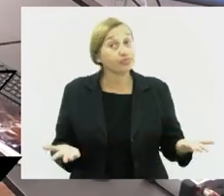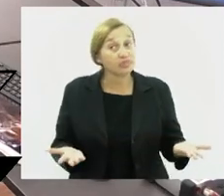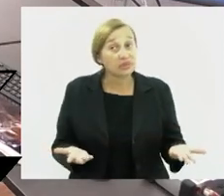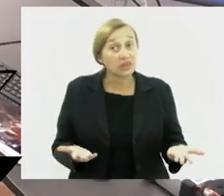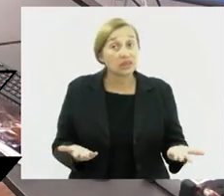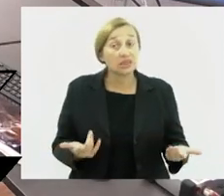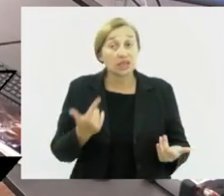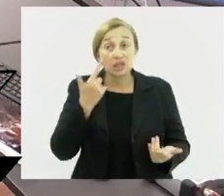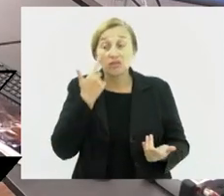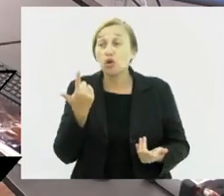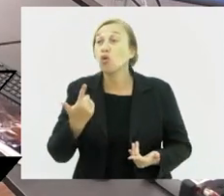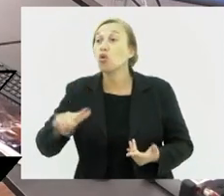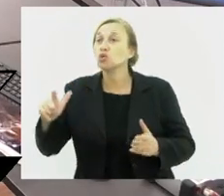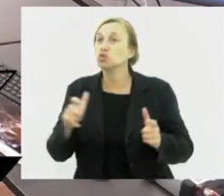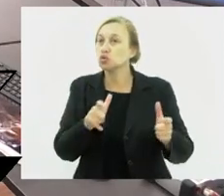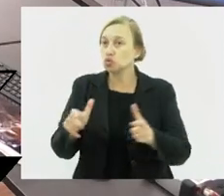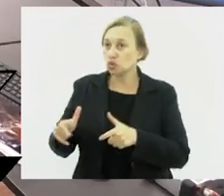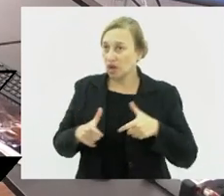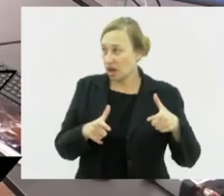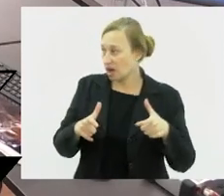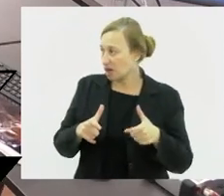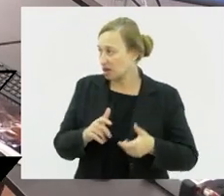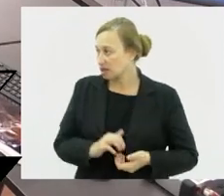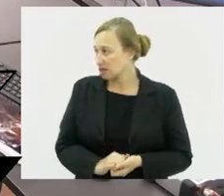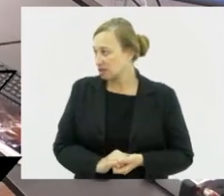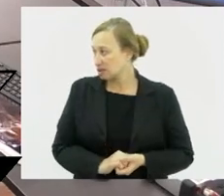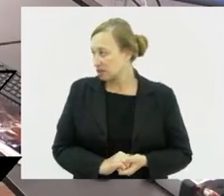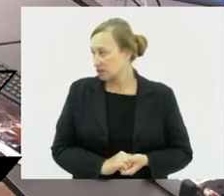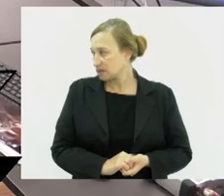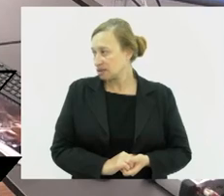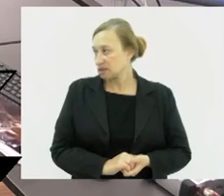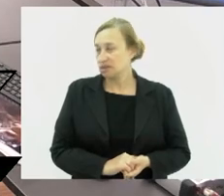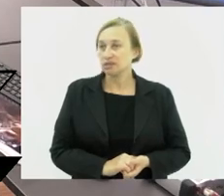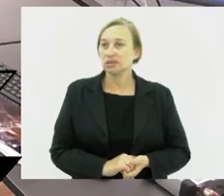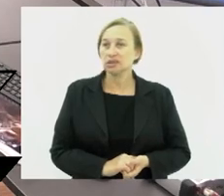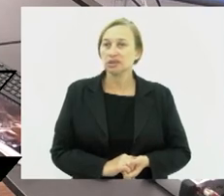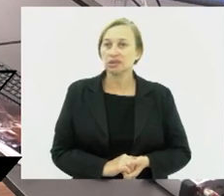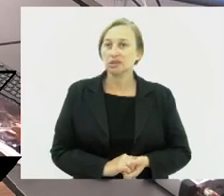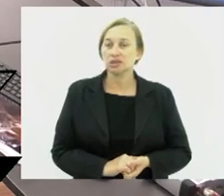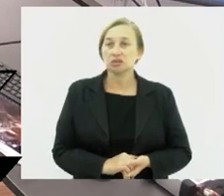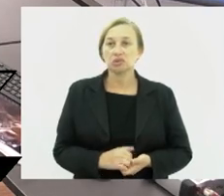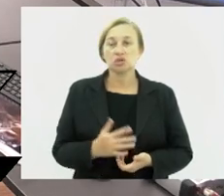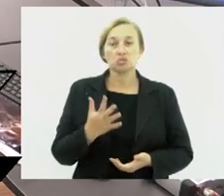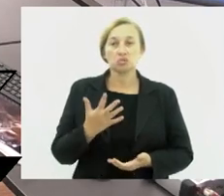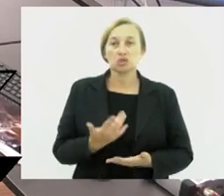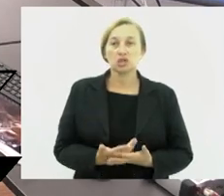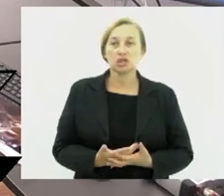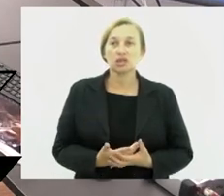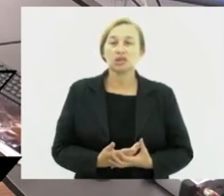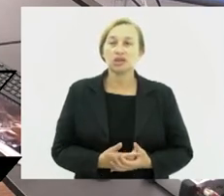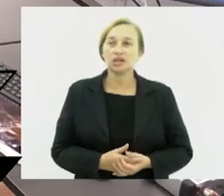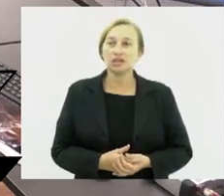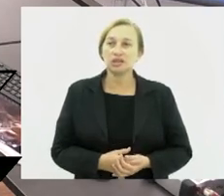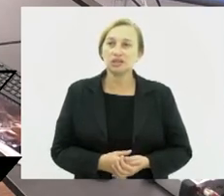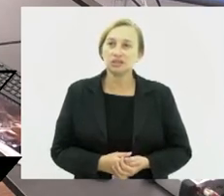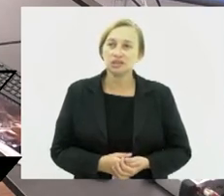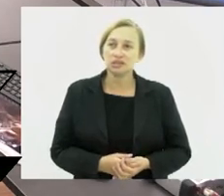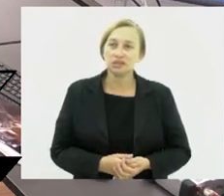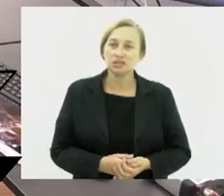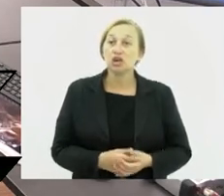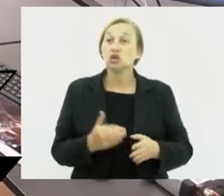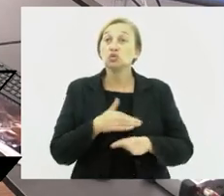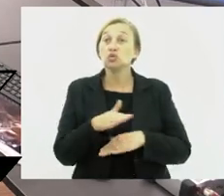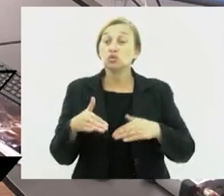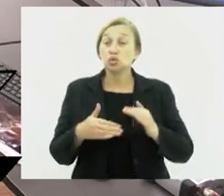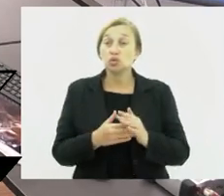Ratinho, lotados de animais, animais castrados, vacinados, vermifugados, mas sem dinheiro. Hoje está todo mundo lotado, a Suípa está lotada, todas